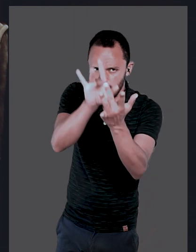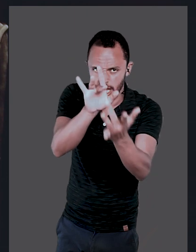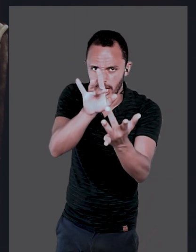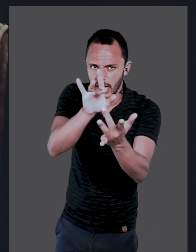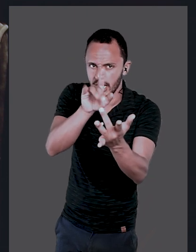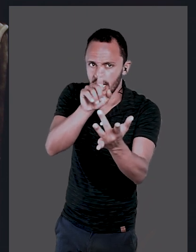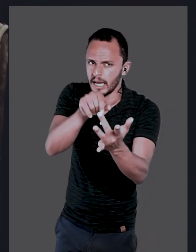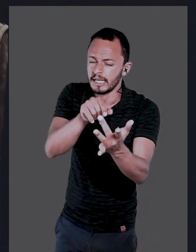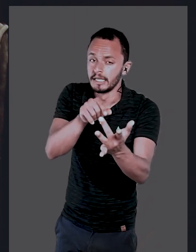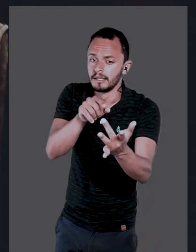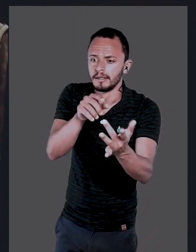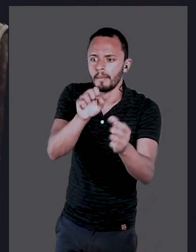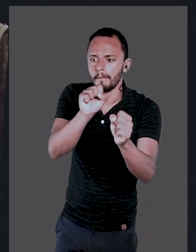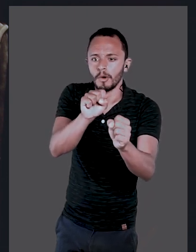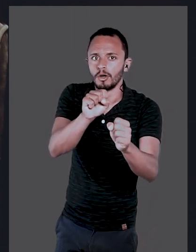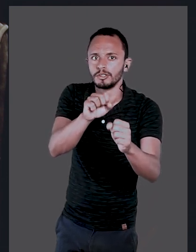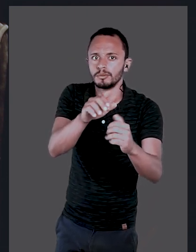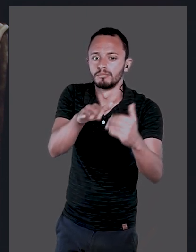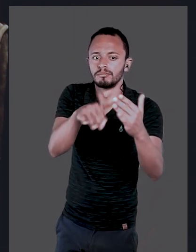possamos